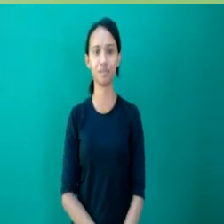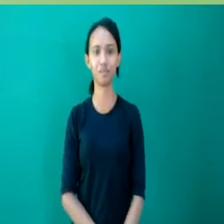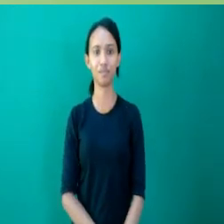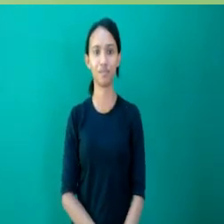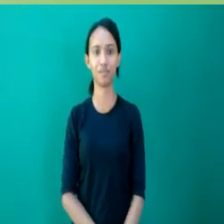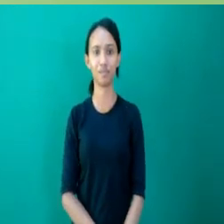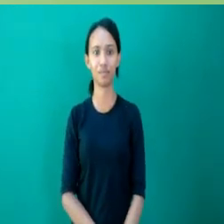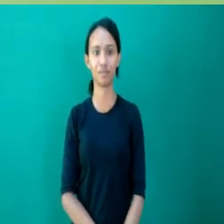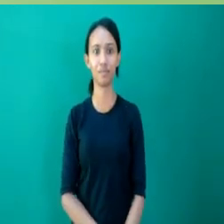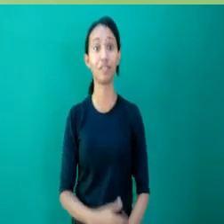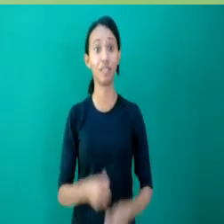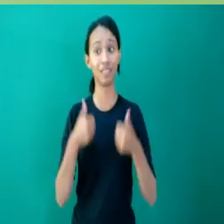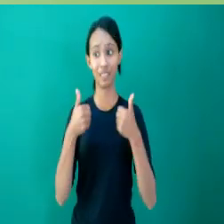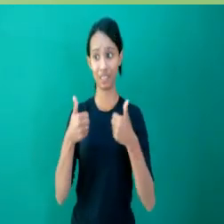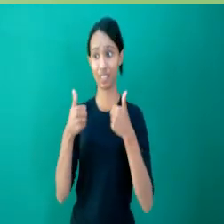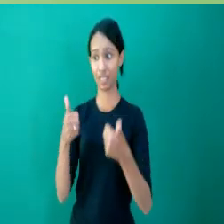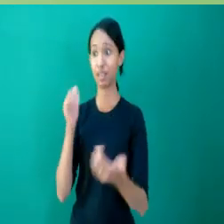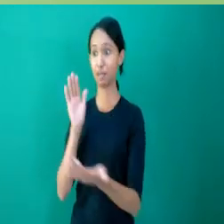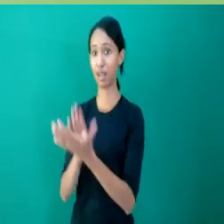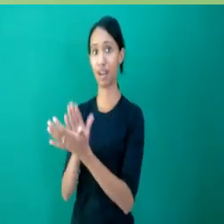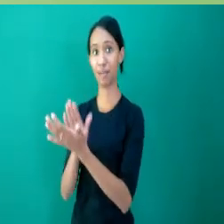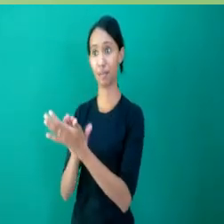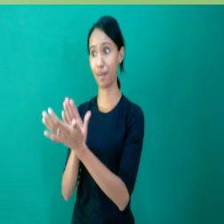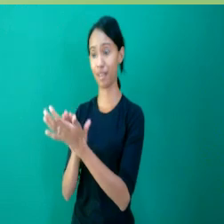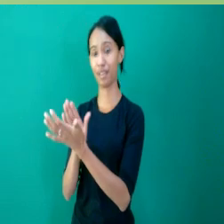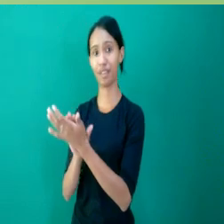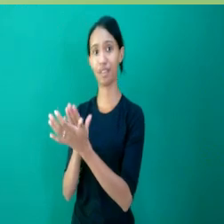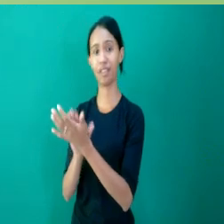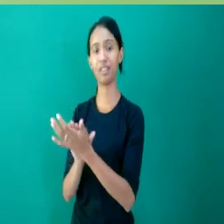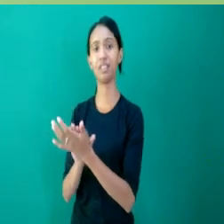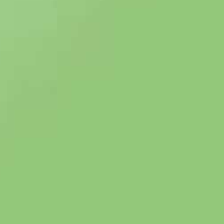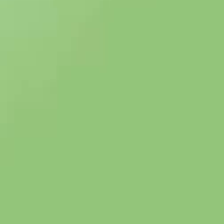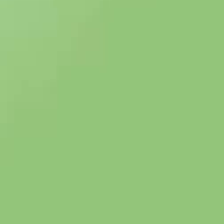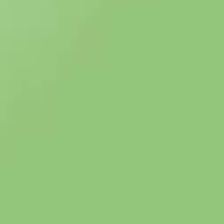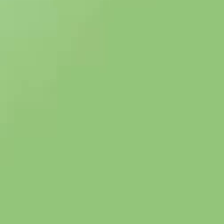É isso aí, parabéns pela explanação.